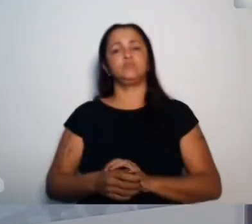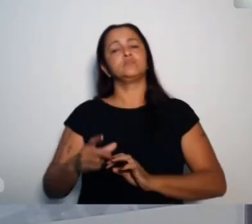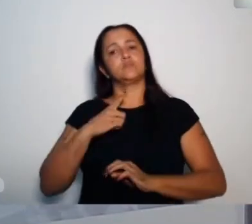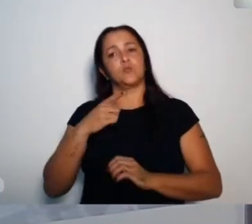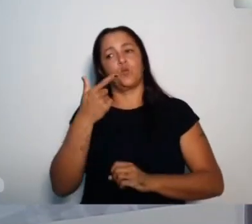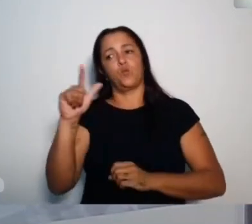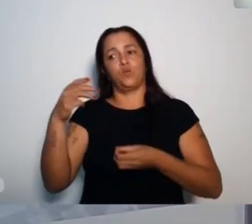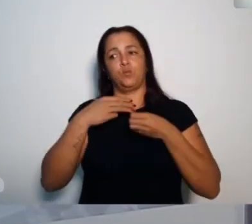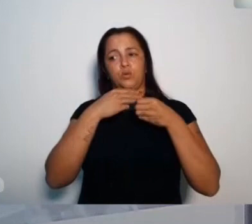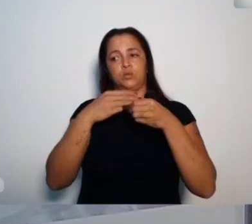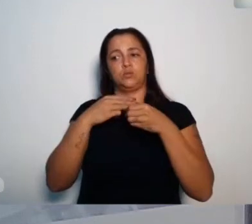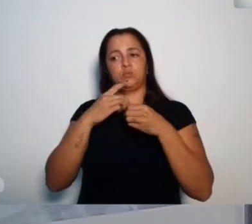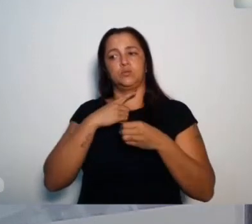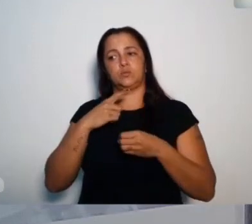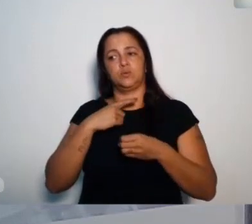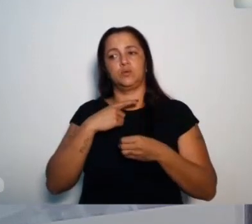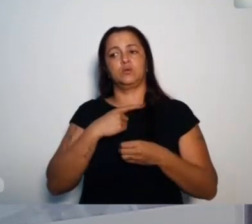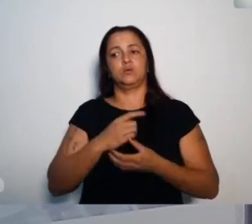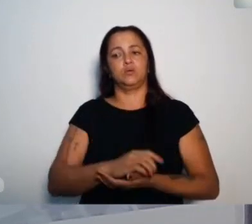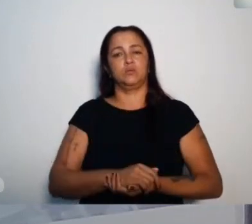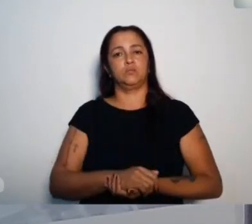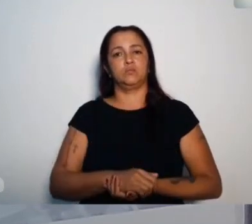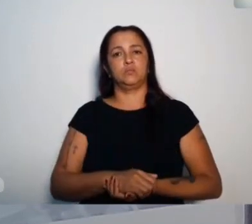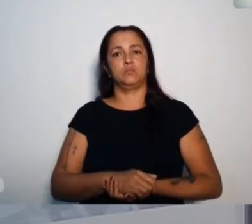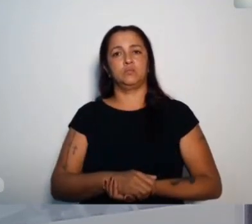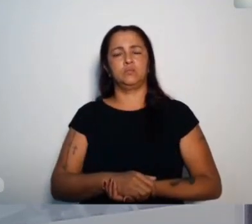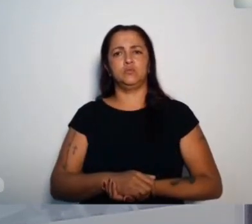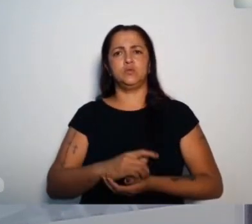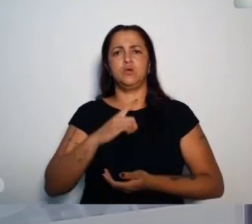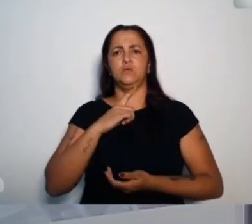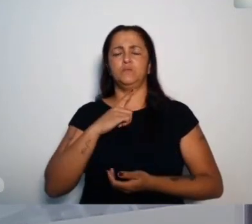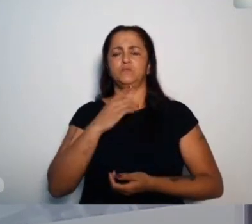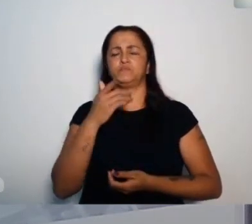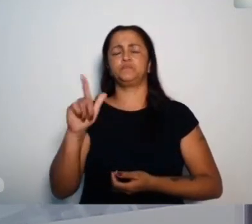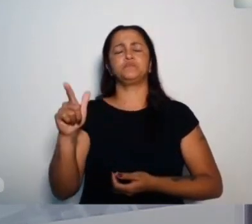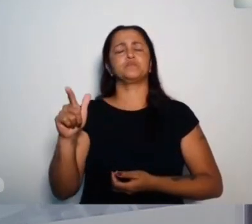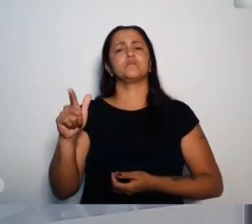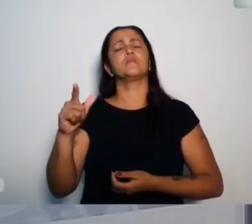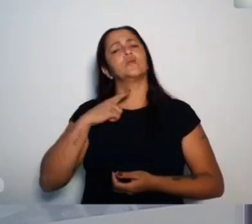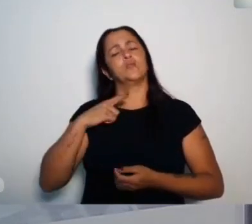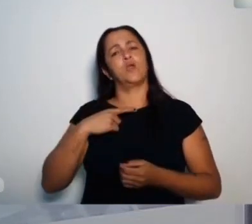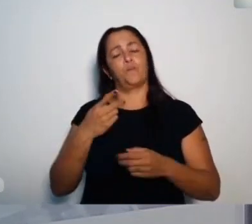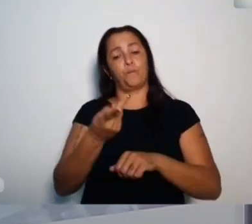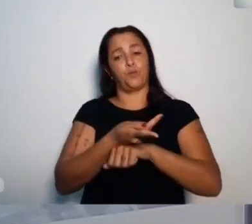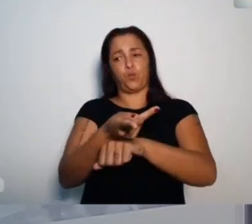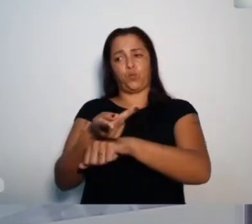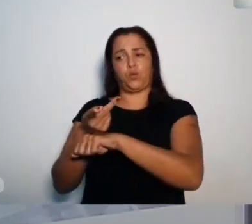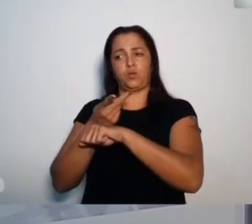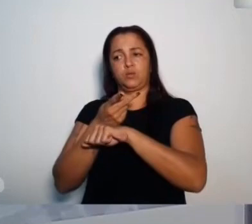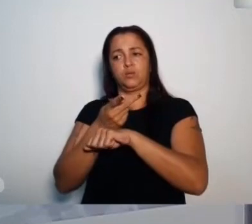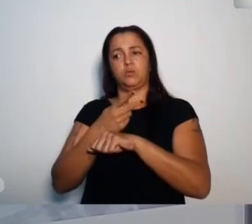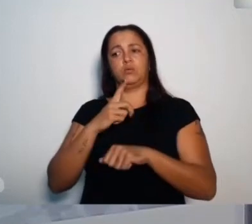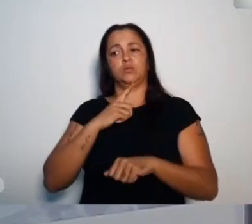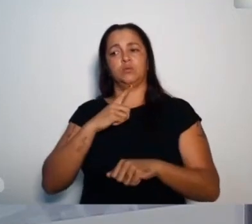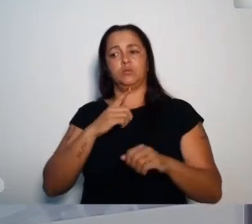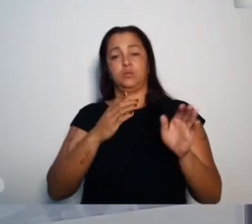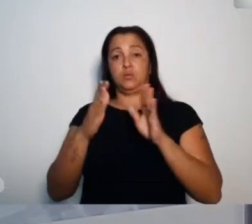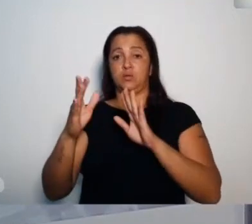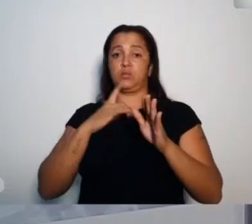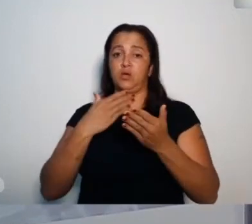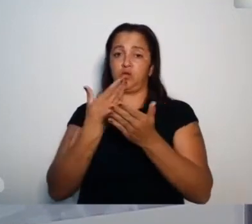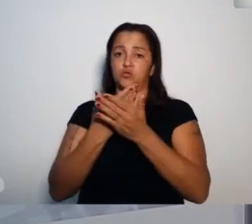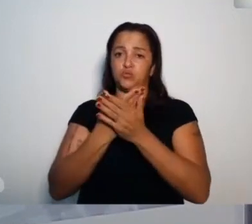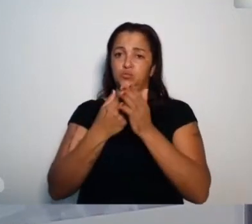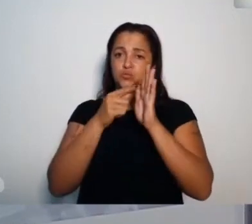passado por outro procurador de outro município. Procurador esse concursado, procurador que estudou para isso. Agora